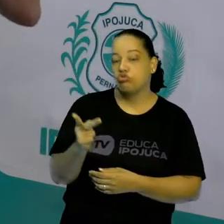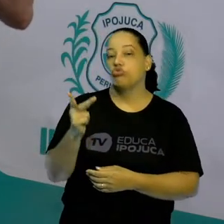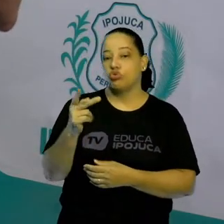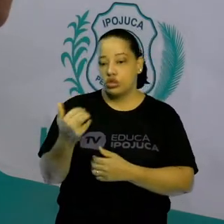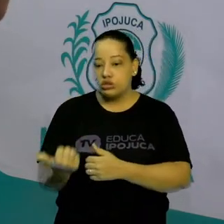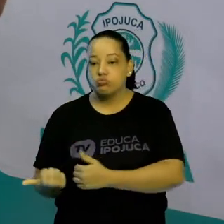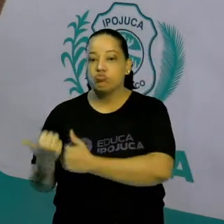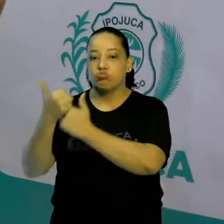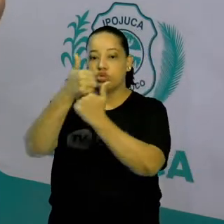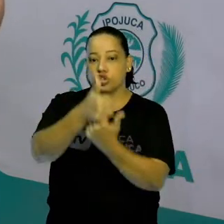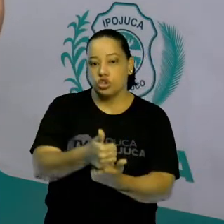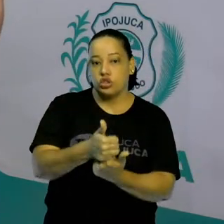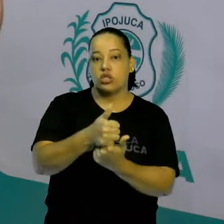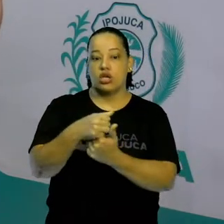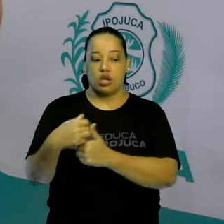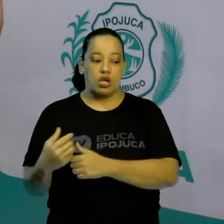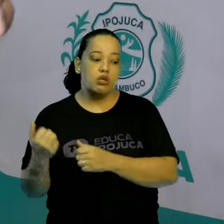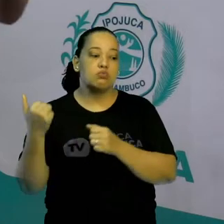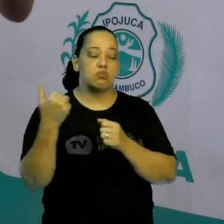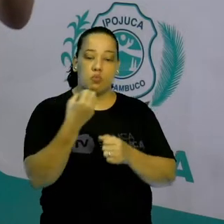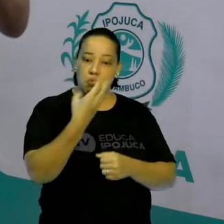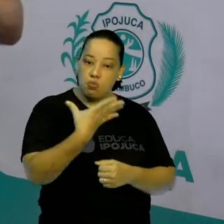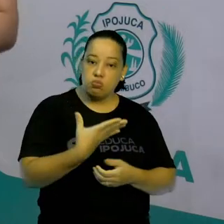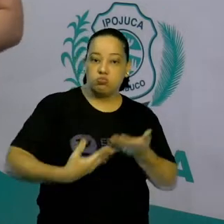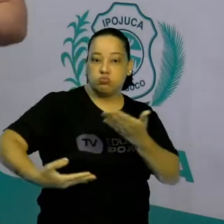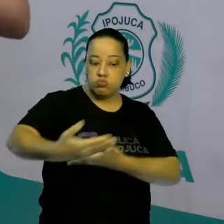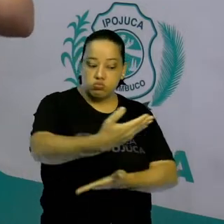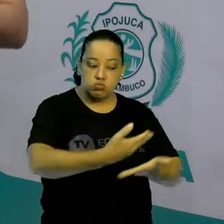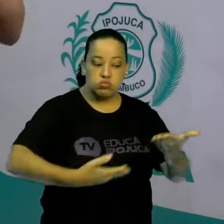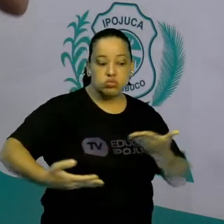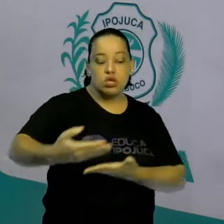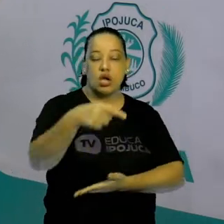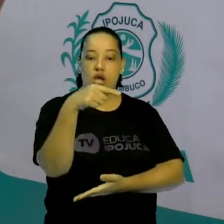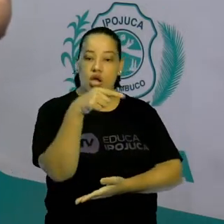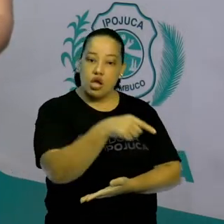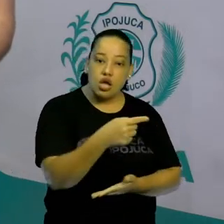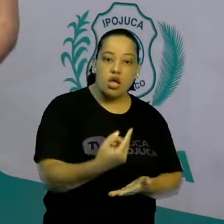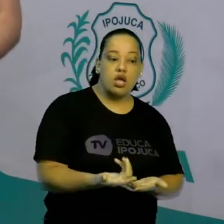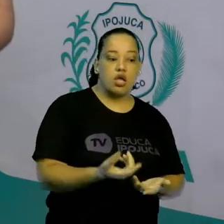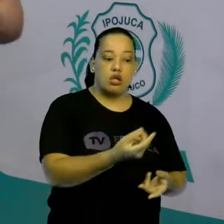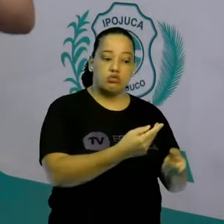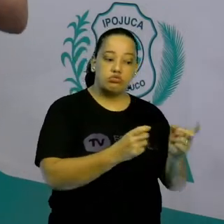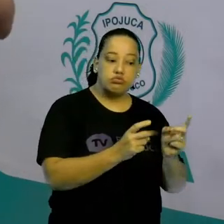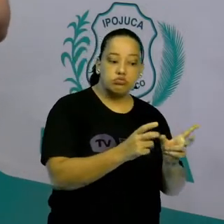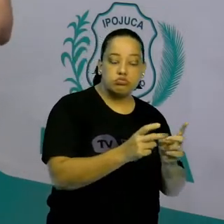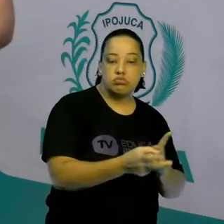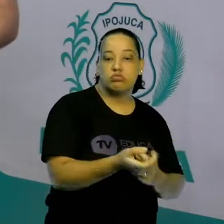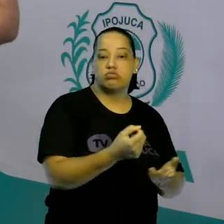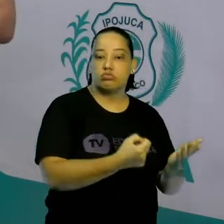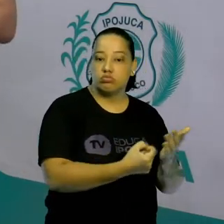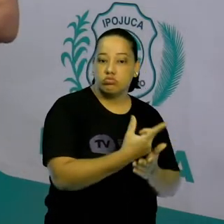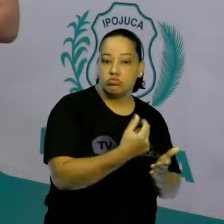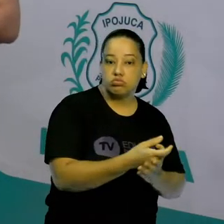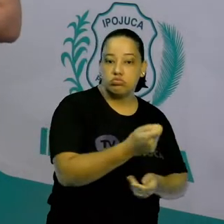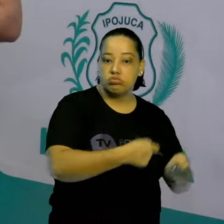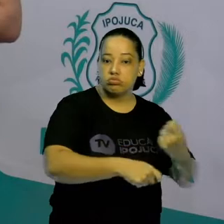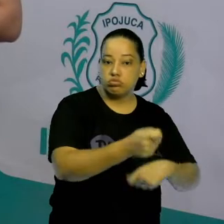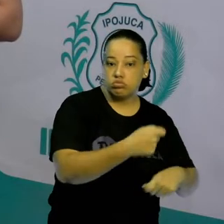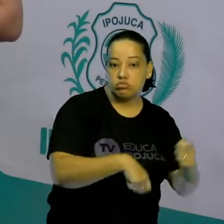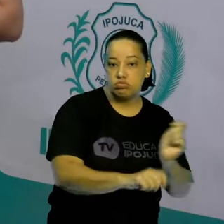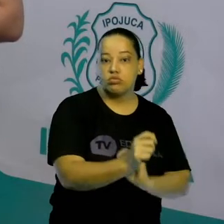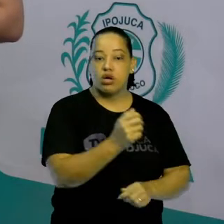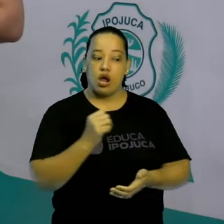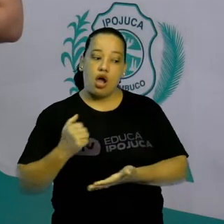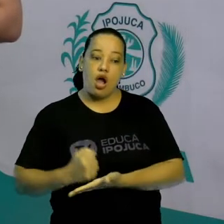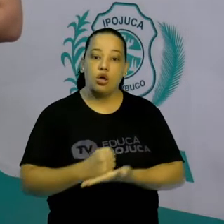dar mais poder aos comerciantes, tá certo? Foi justamente quem patrocinou aí a revolta e a revolução contra os